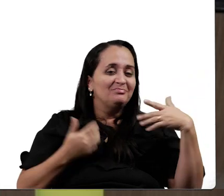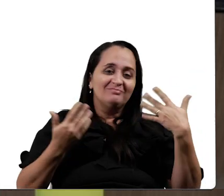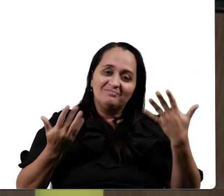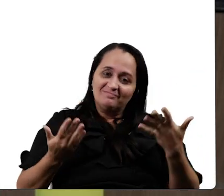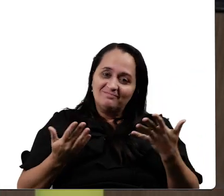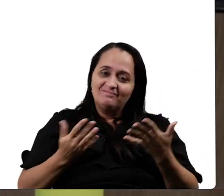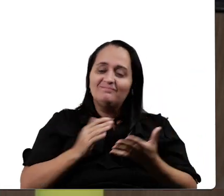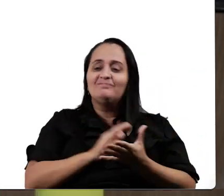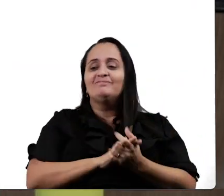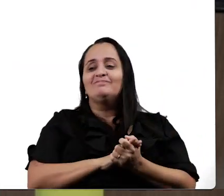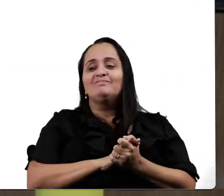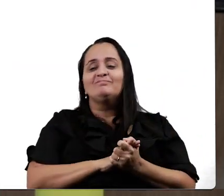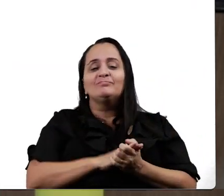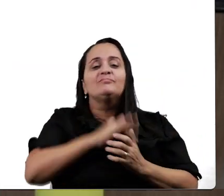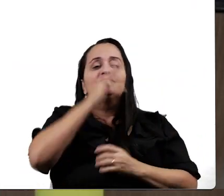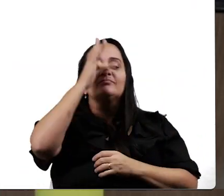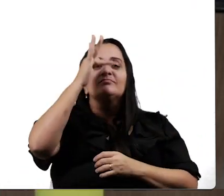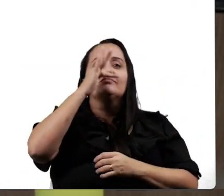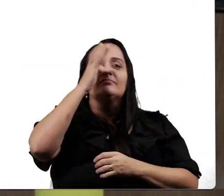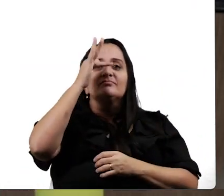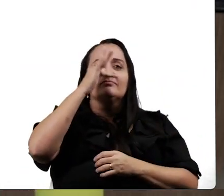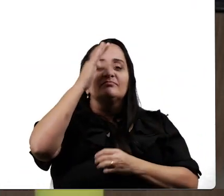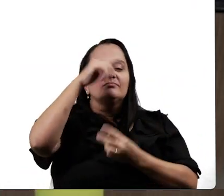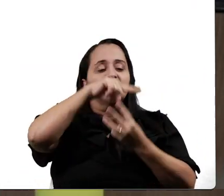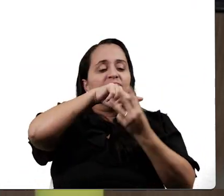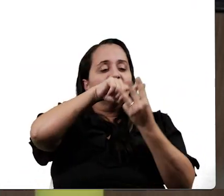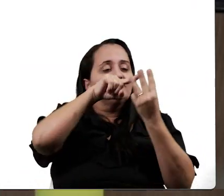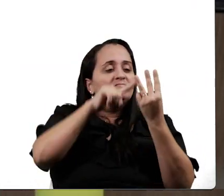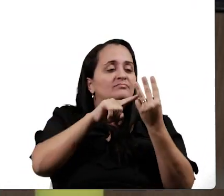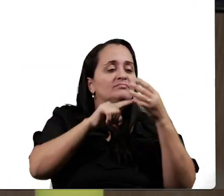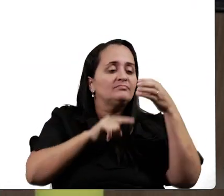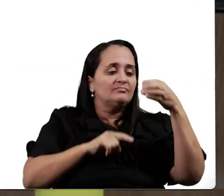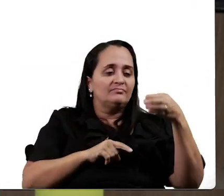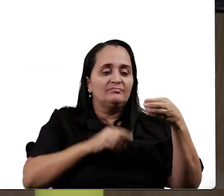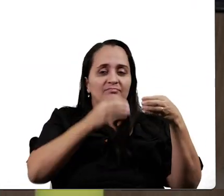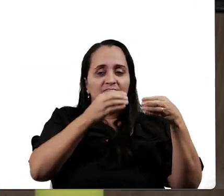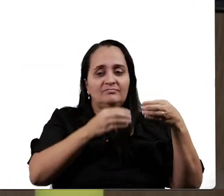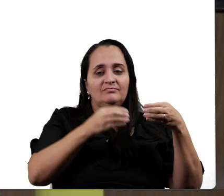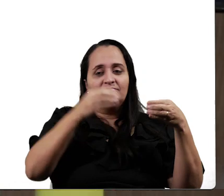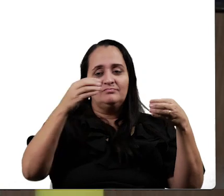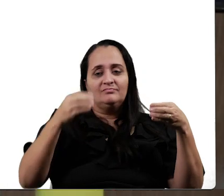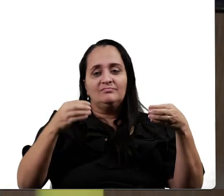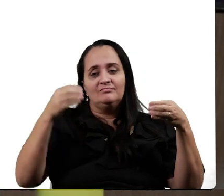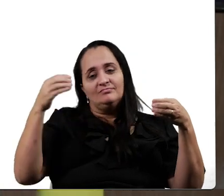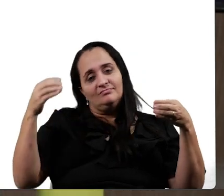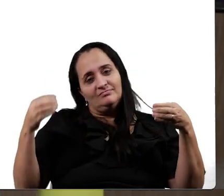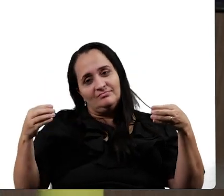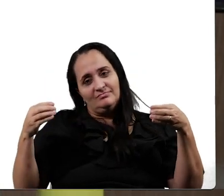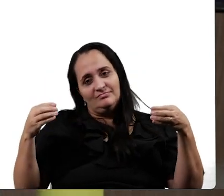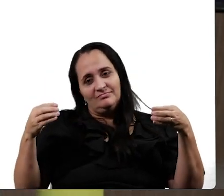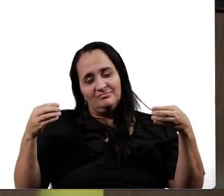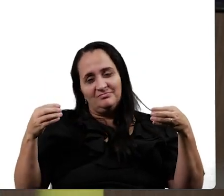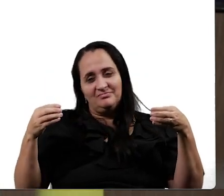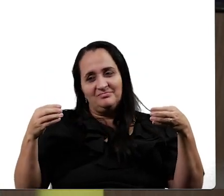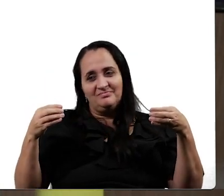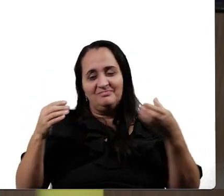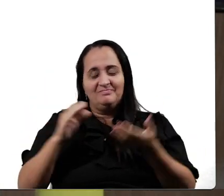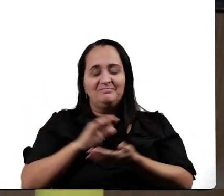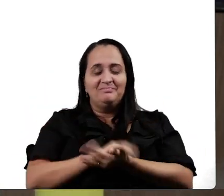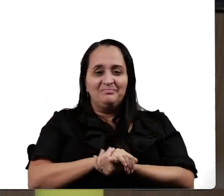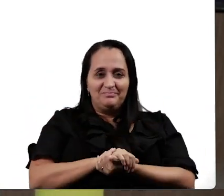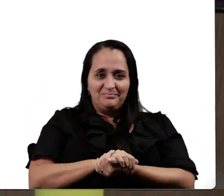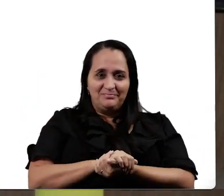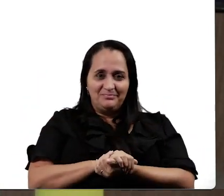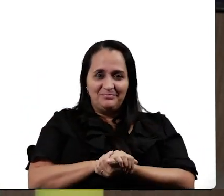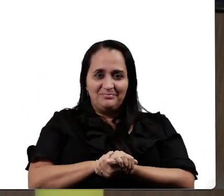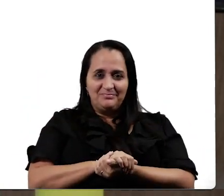3 Girassol no segundo vaso 1 2 três girinos no terceiro vaso 1 2 3 Girassóis